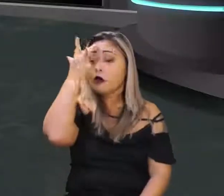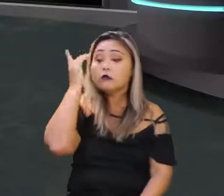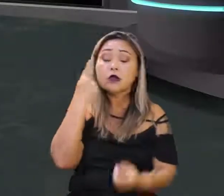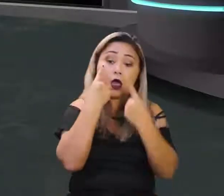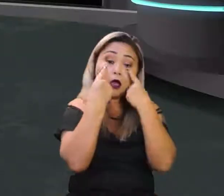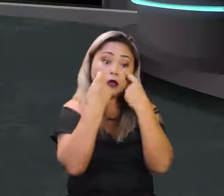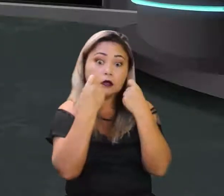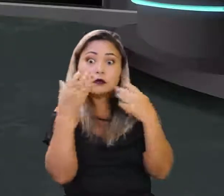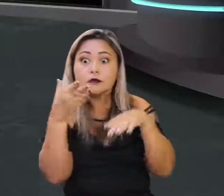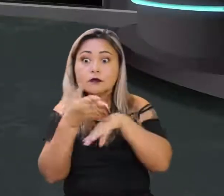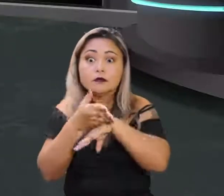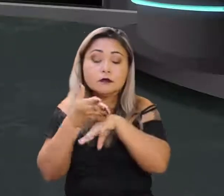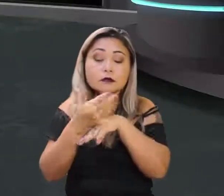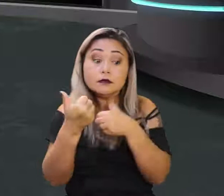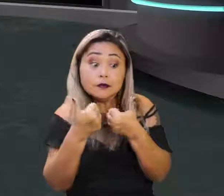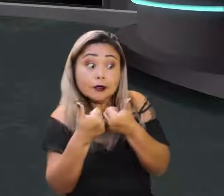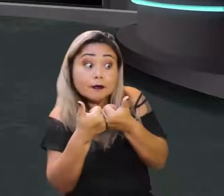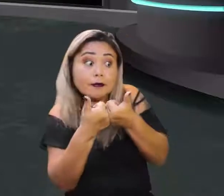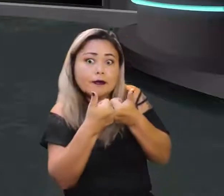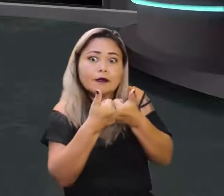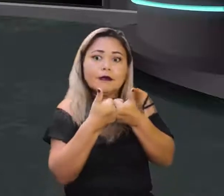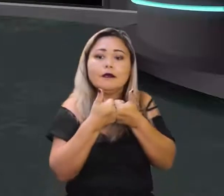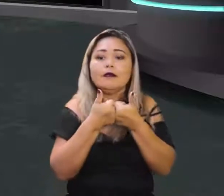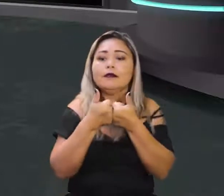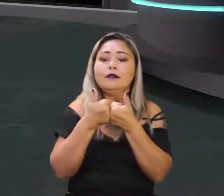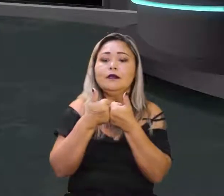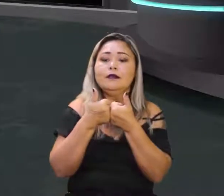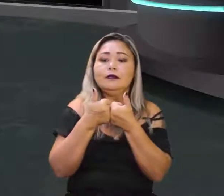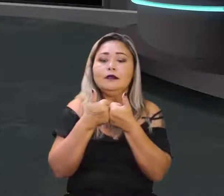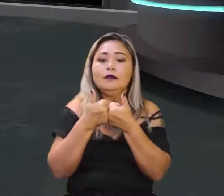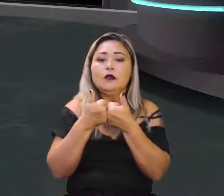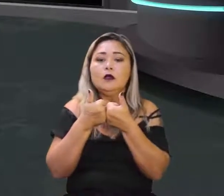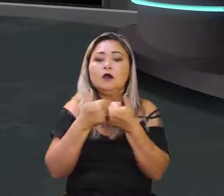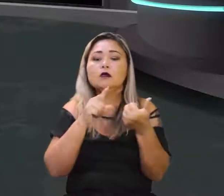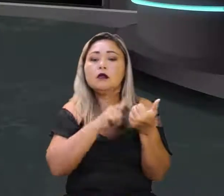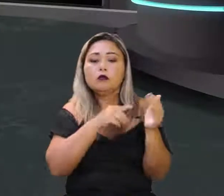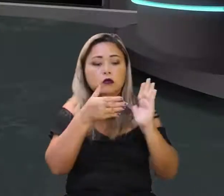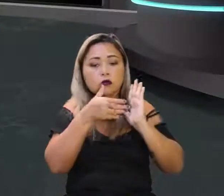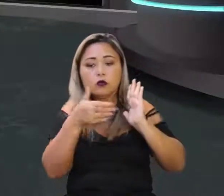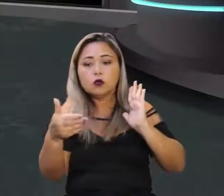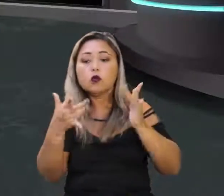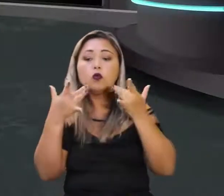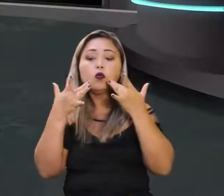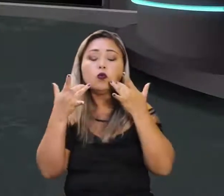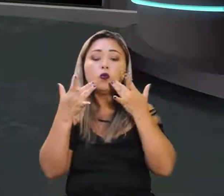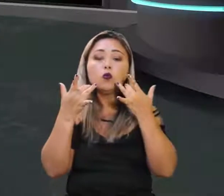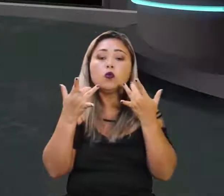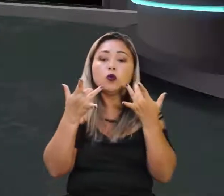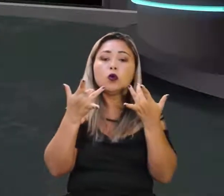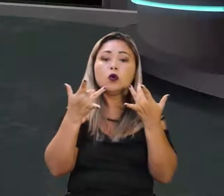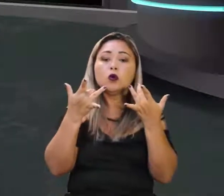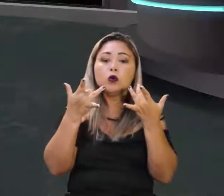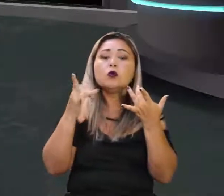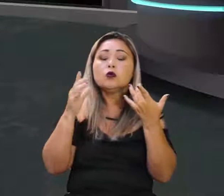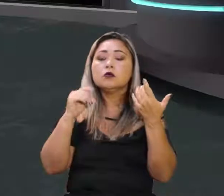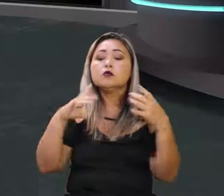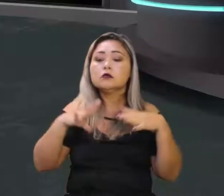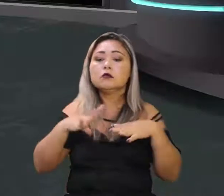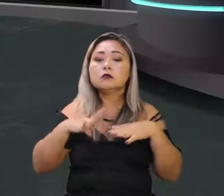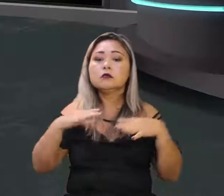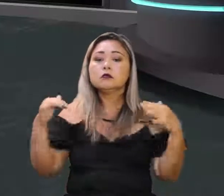interesse em participar, em se aproximar. É claro que houve um período em que o teatro, nos grandes